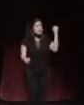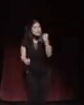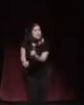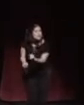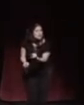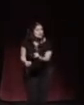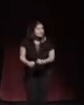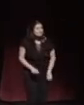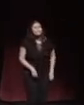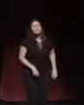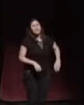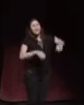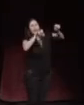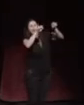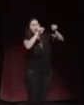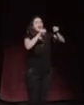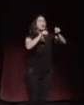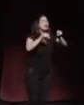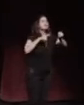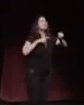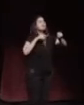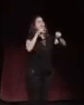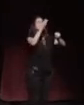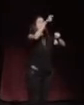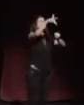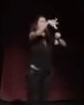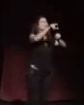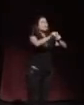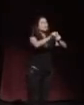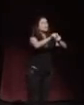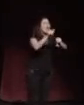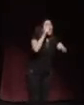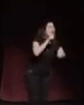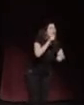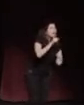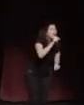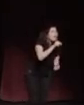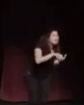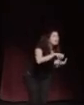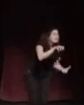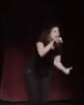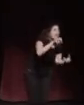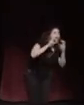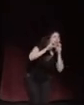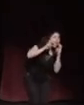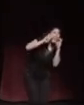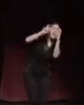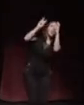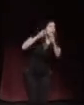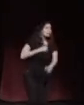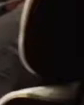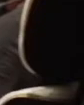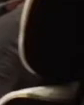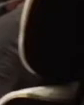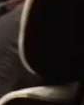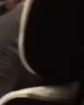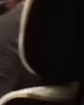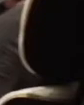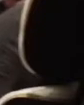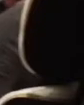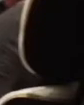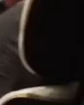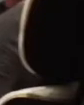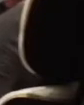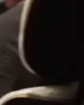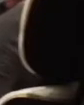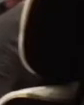Tu, atrás do murundu, a velha deu um grito e matou o meu peru. É uma canção